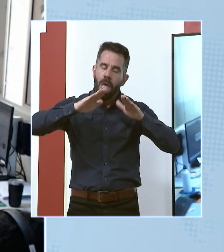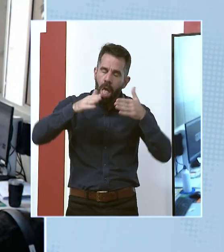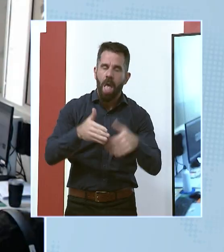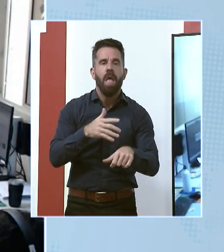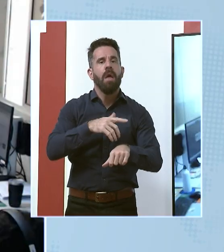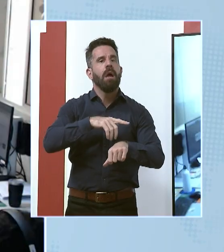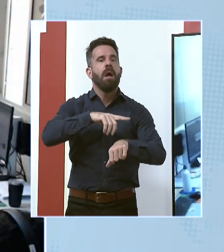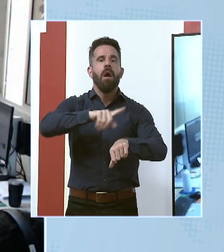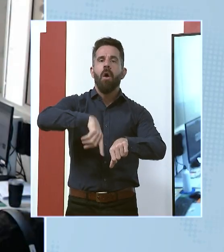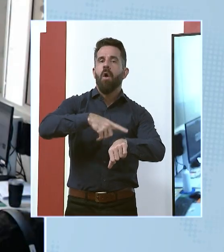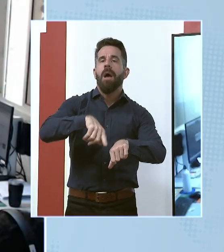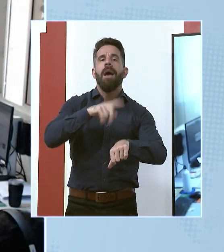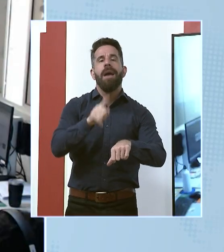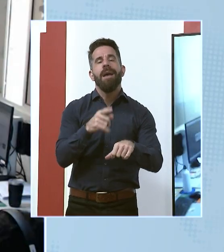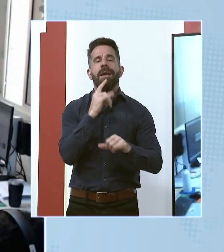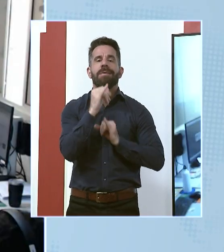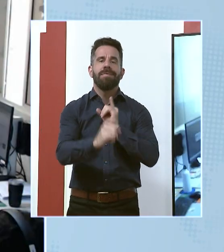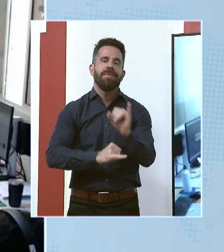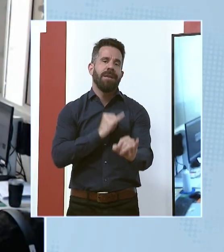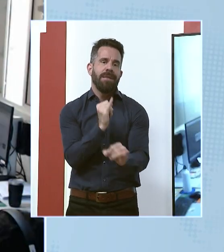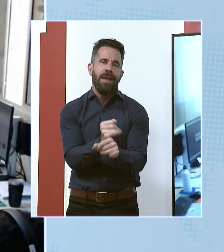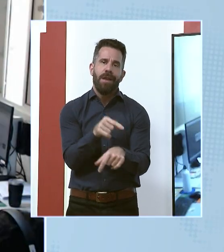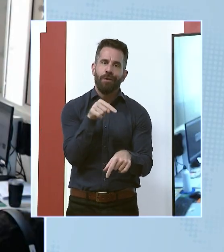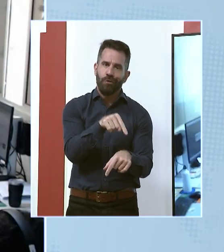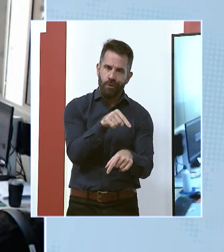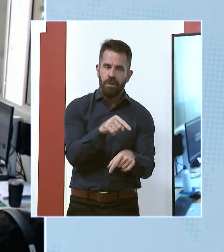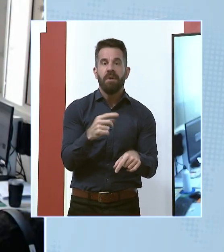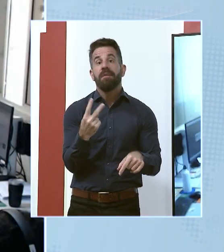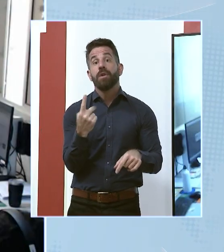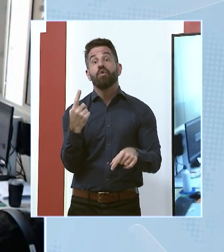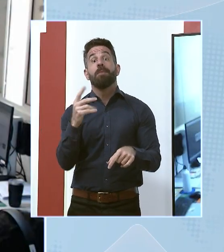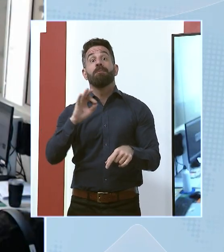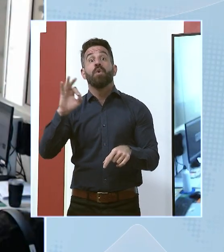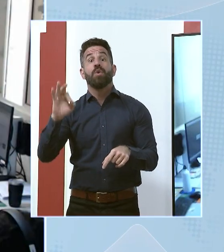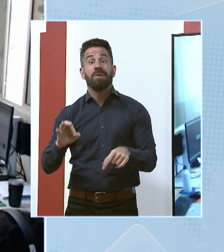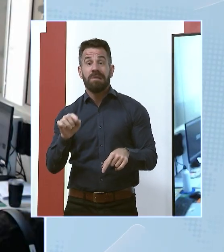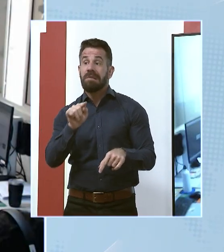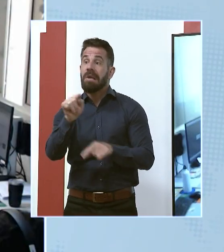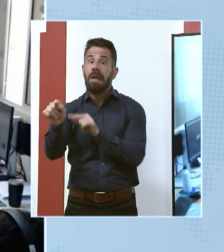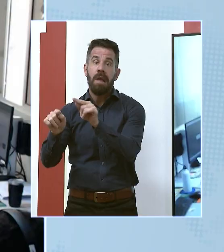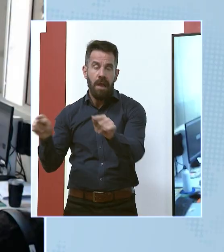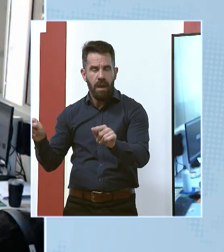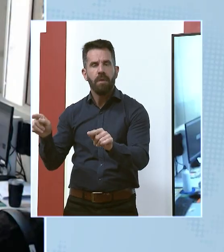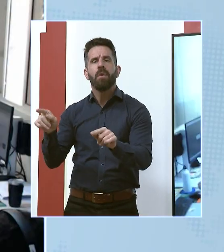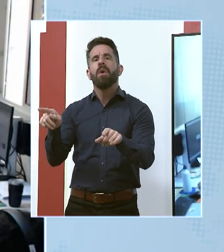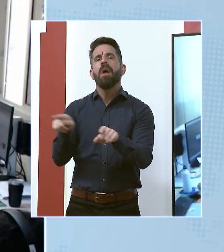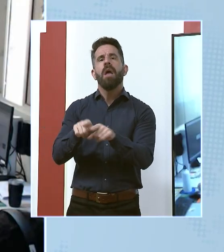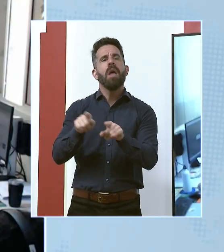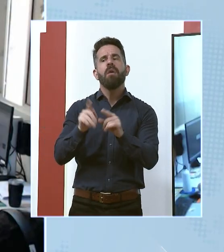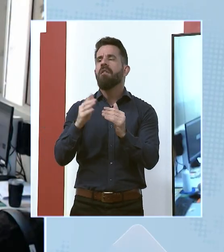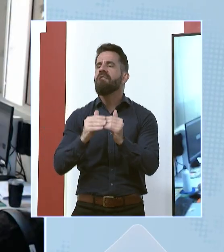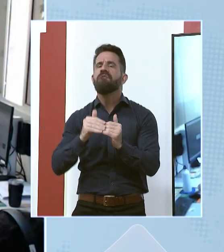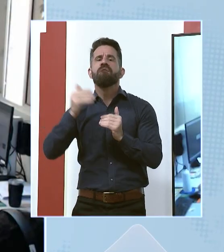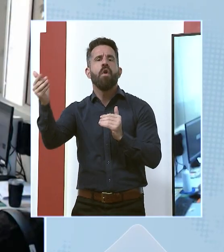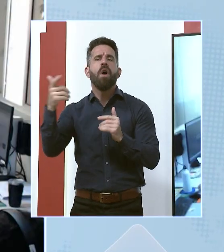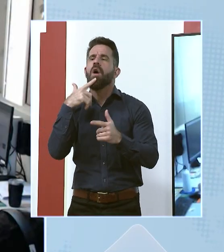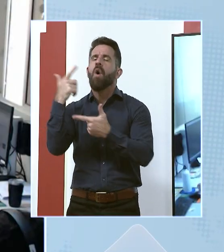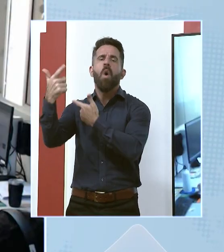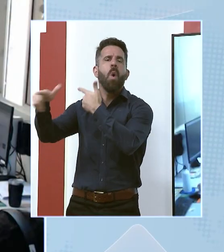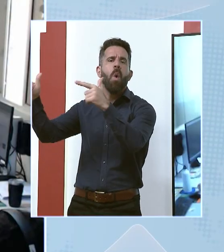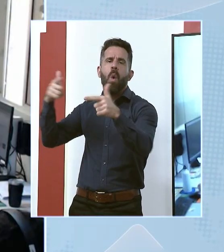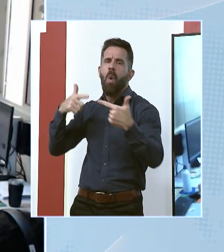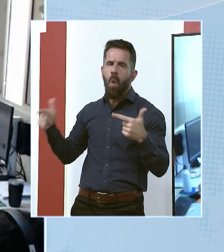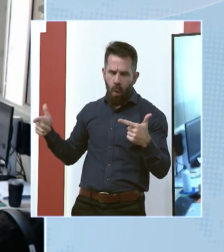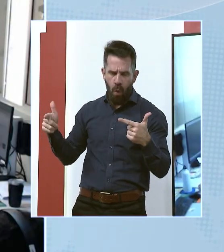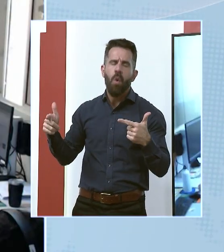Apenas 21% dos hobbies mencionados pelos participantes da pesquisa acontecem de forma offline, ou seja, fora da web. E